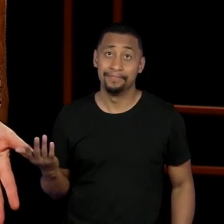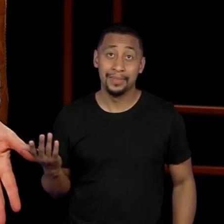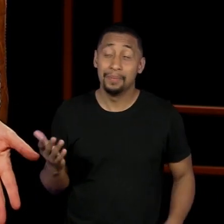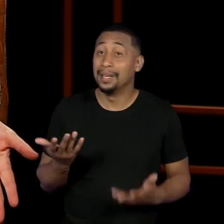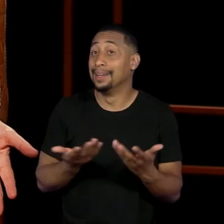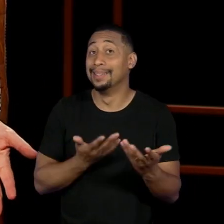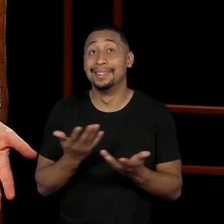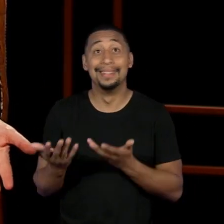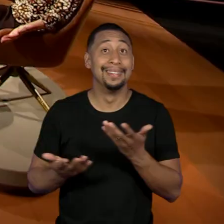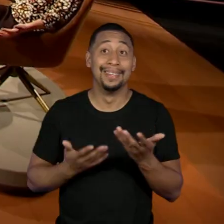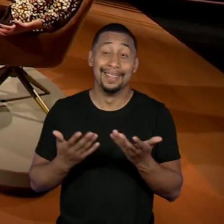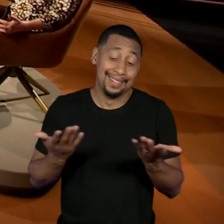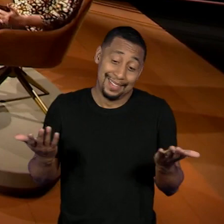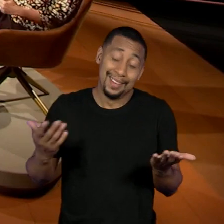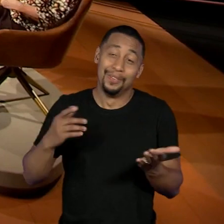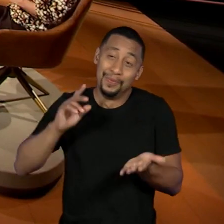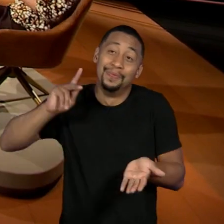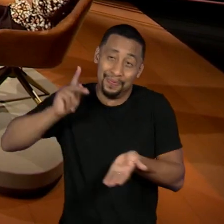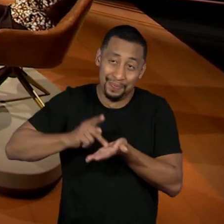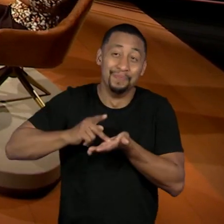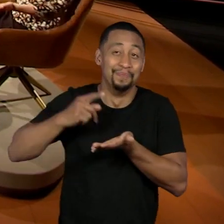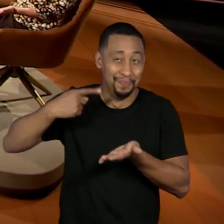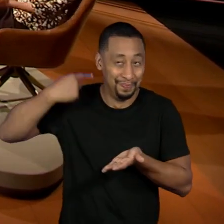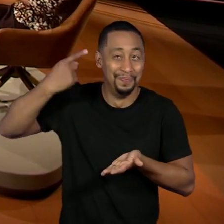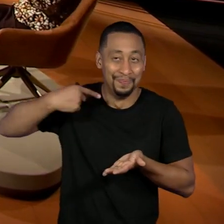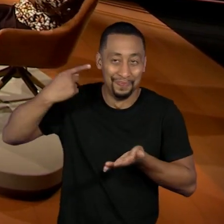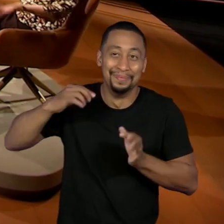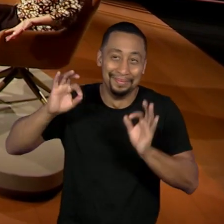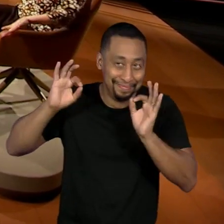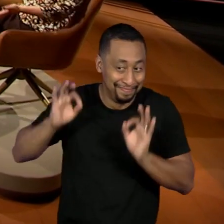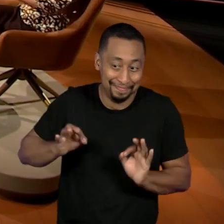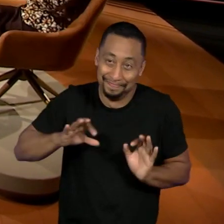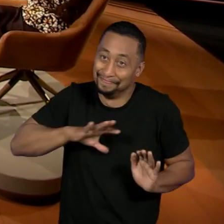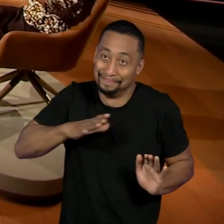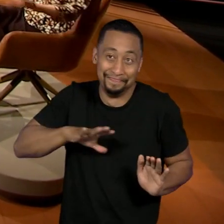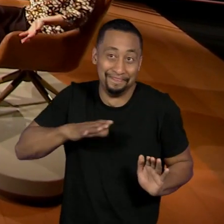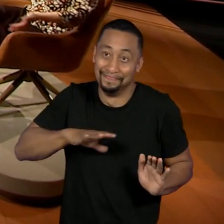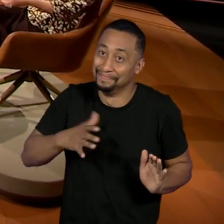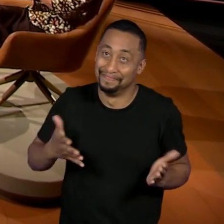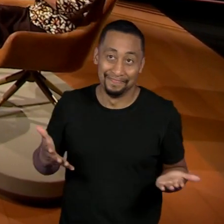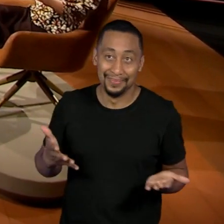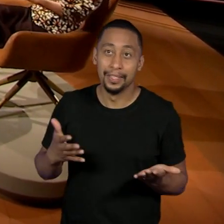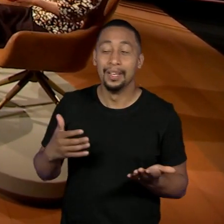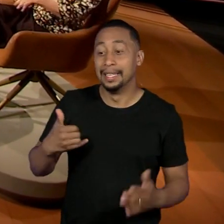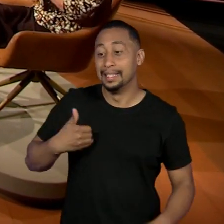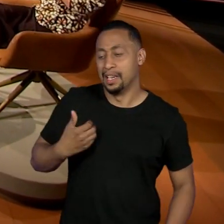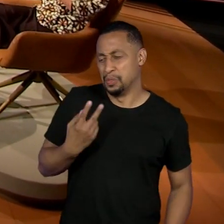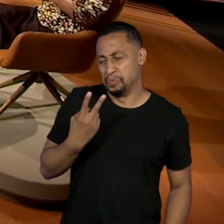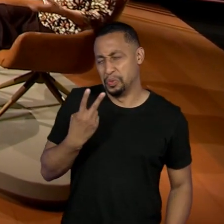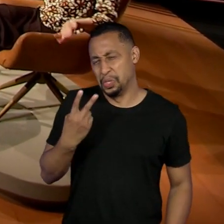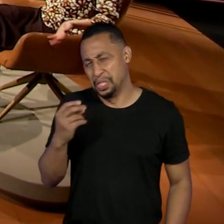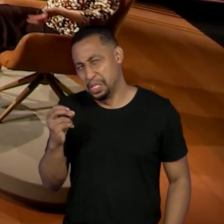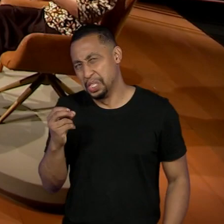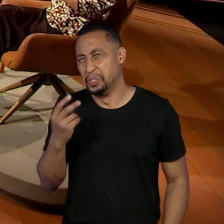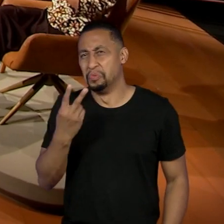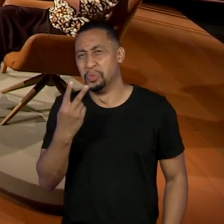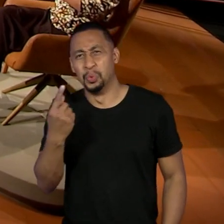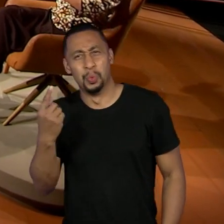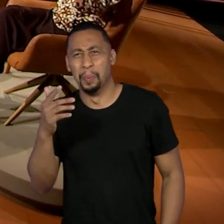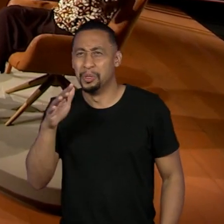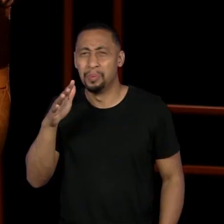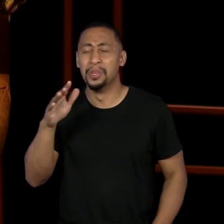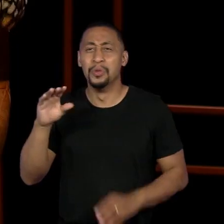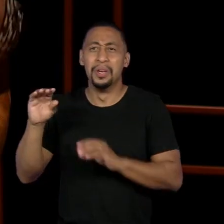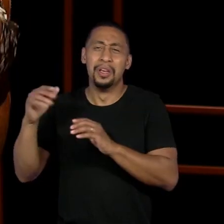muito longe, porque era uma ousadia, uma garota, sim. 20 anos, vai para o 21, vai para o Brasil, lá para